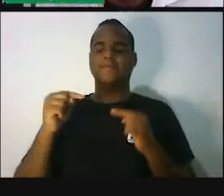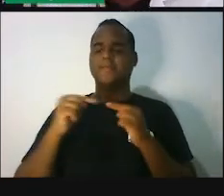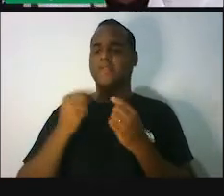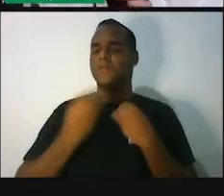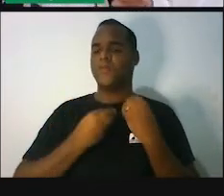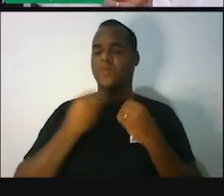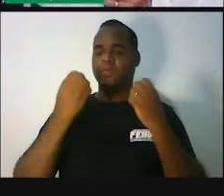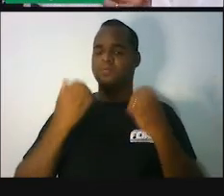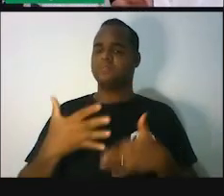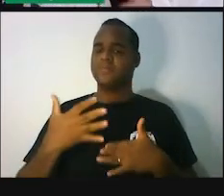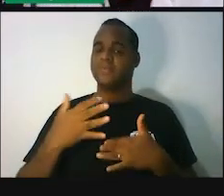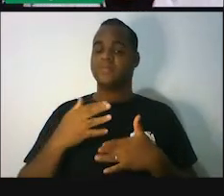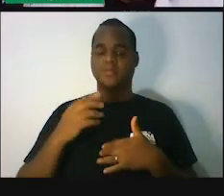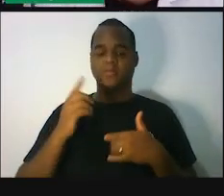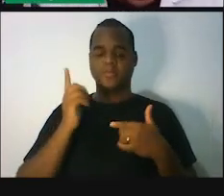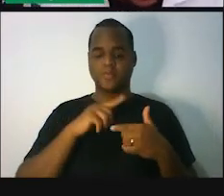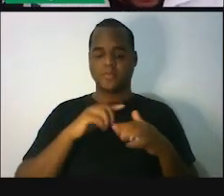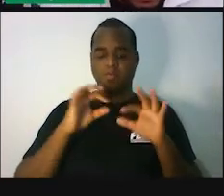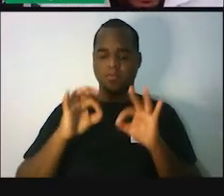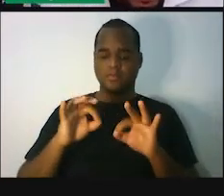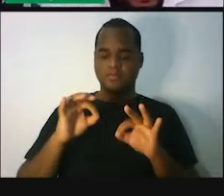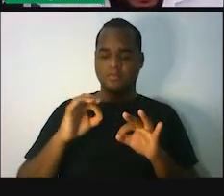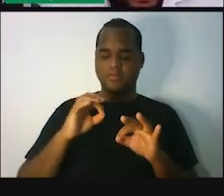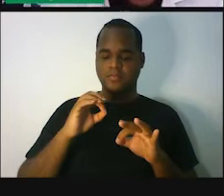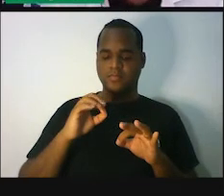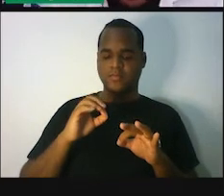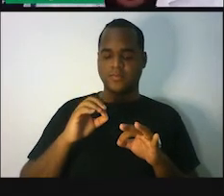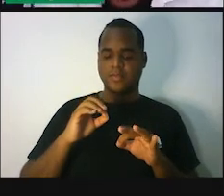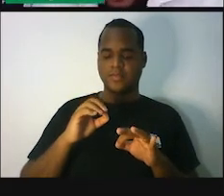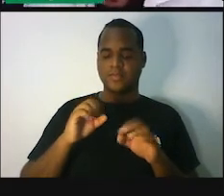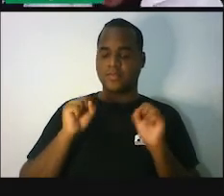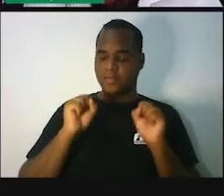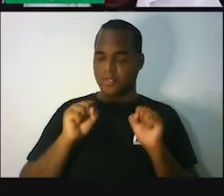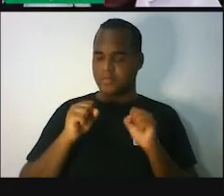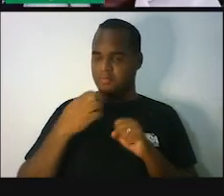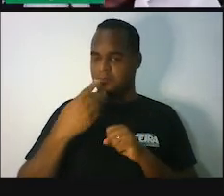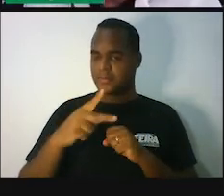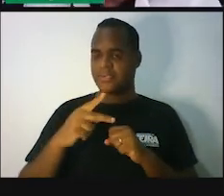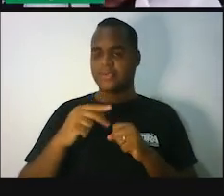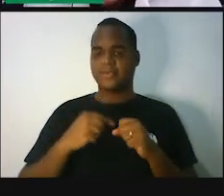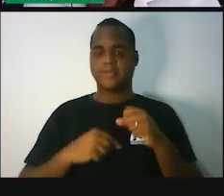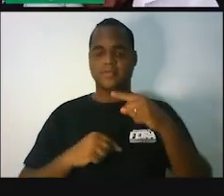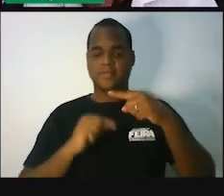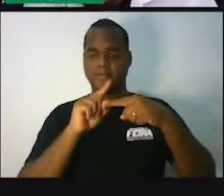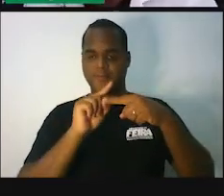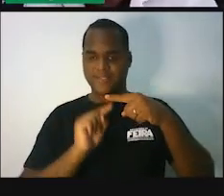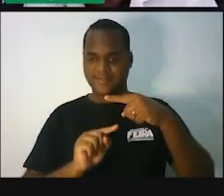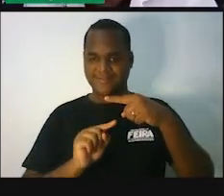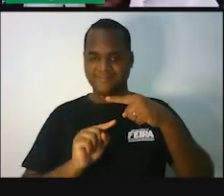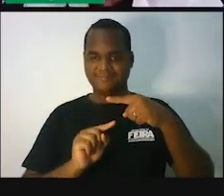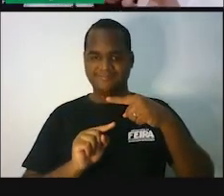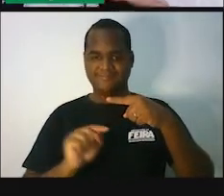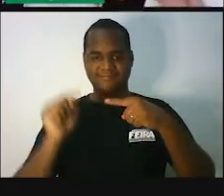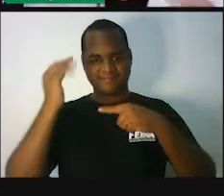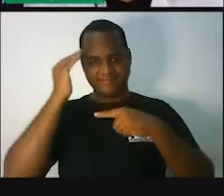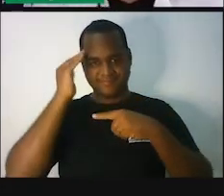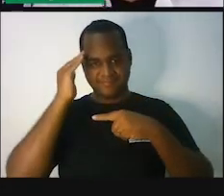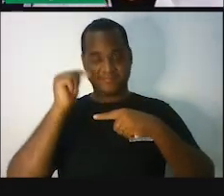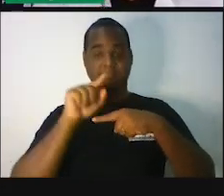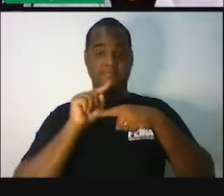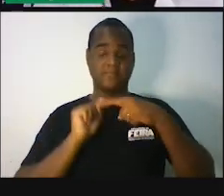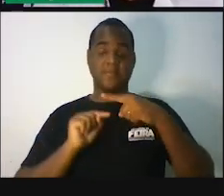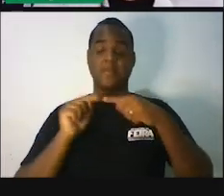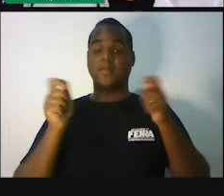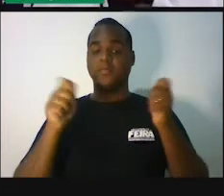escrever uma divisão é você usar a fração. A forma fracionária pode ser